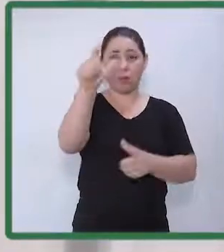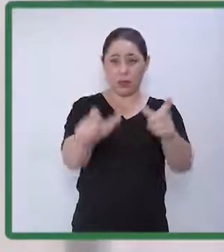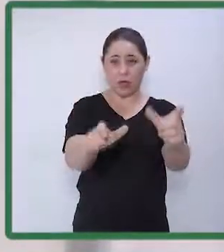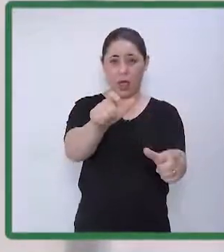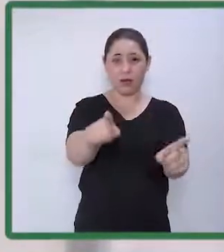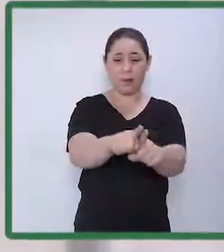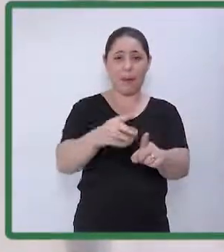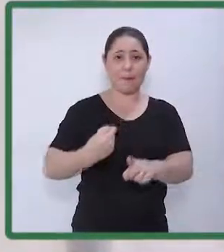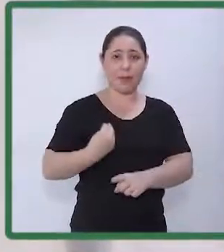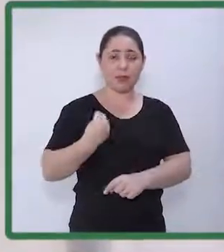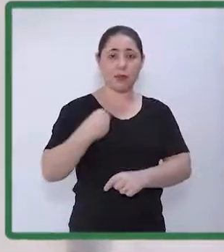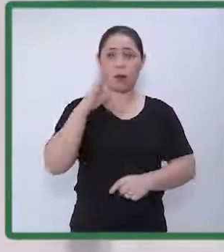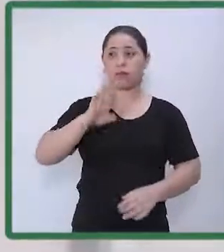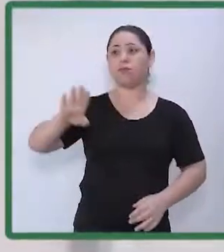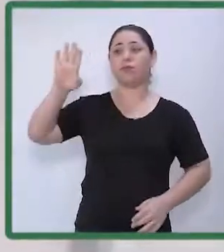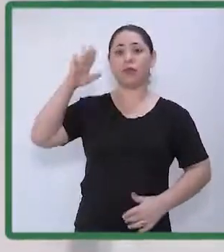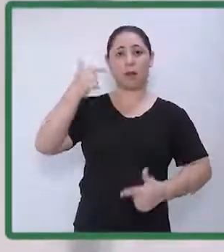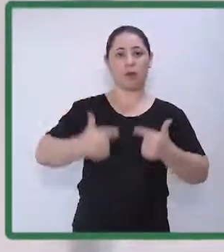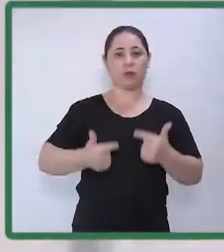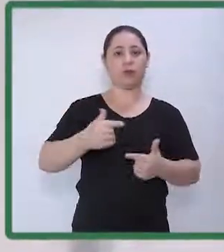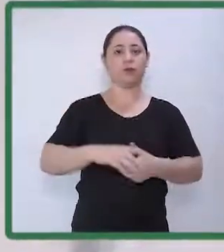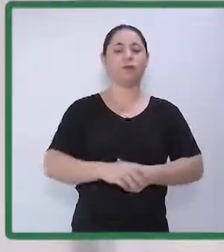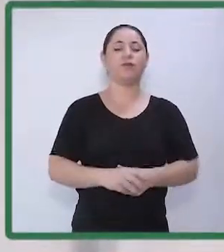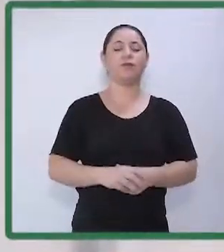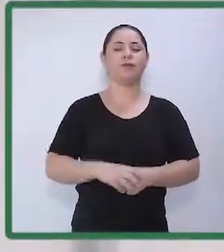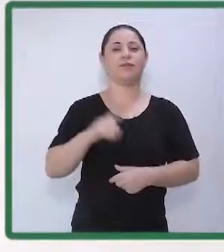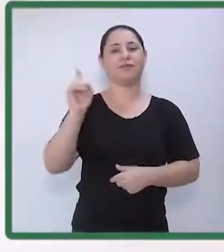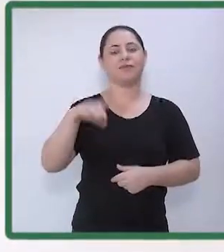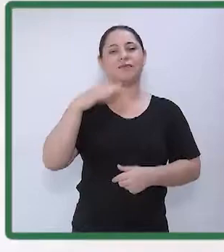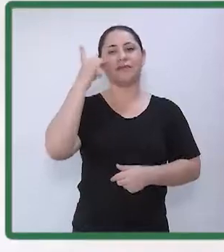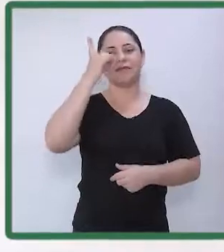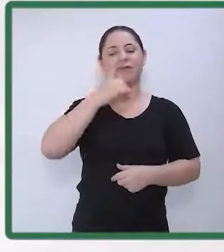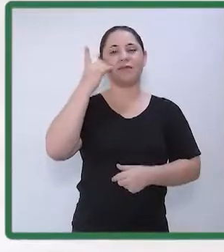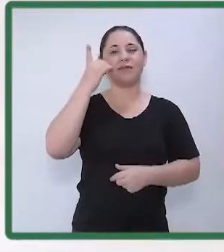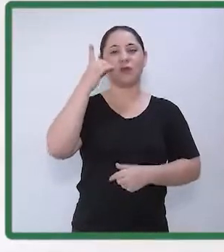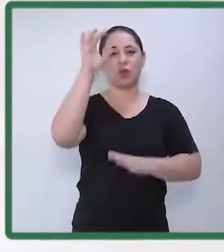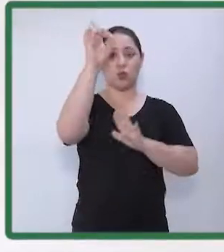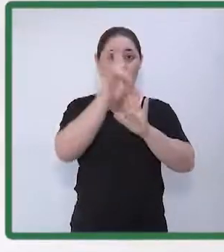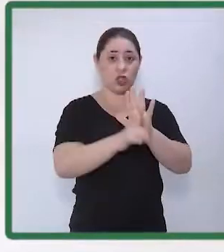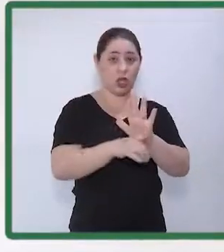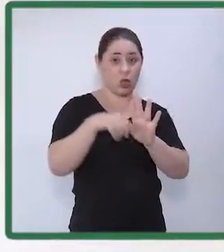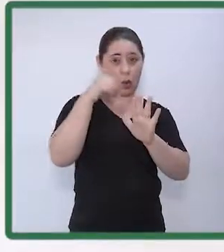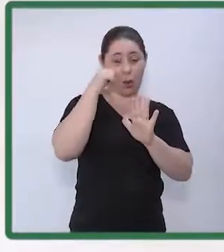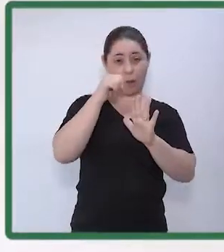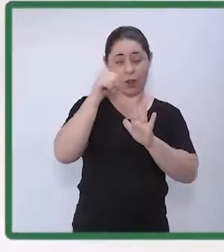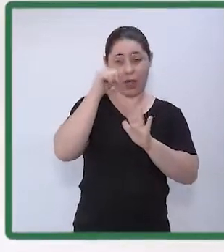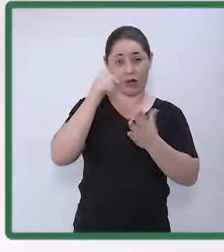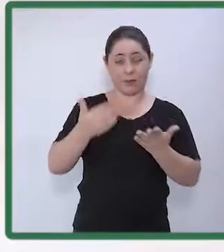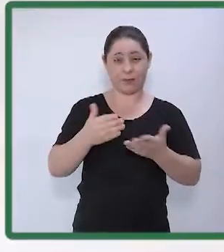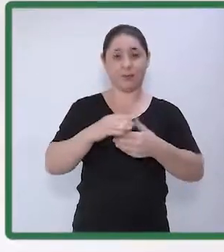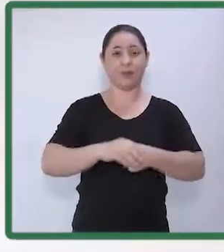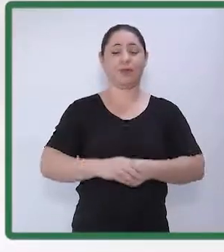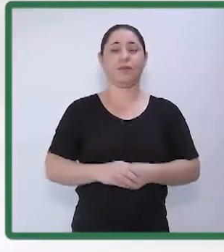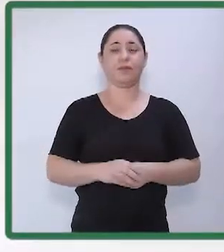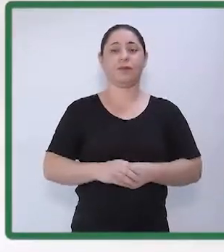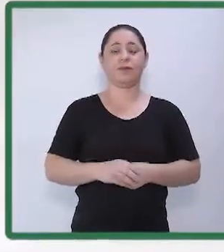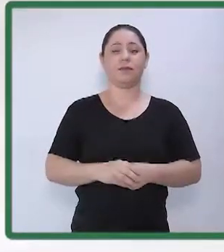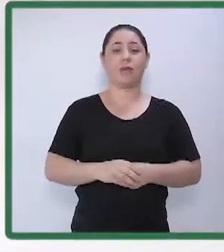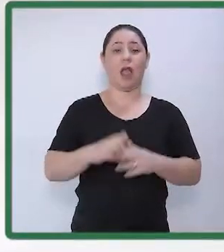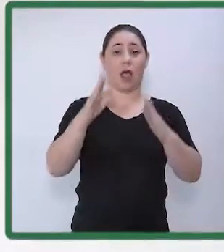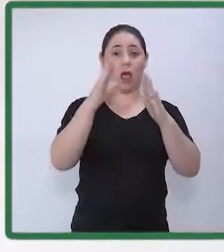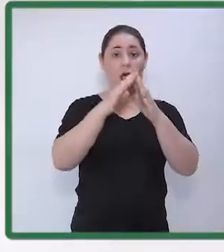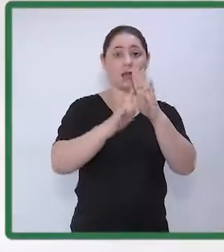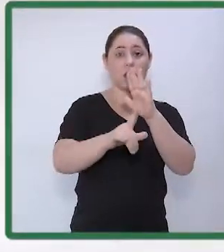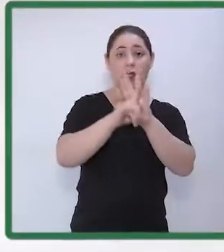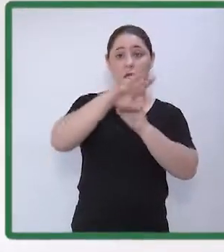nossas mulheres para participarem da política. É isso, deputada. Os direitos das mulheres,